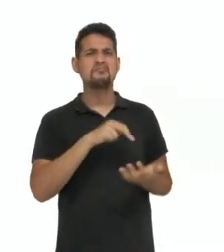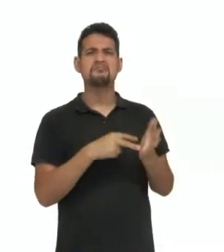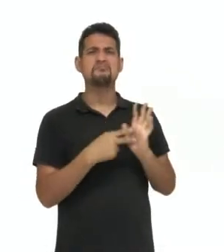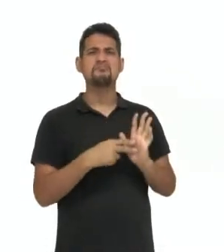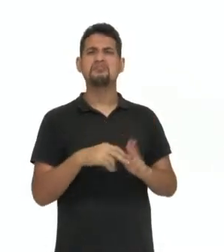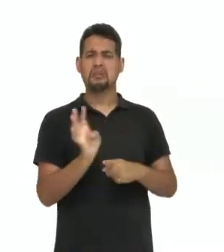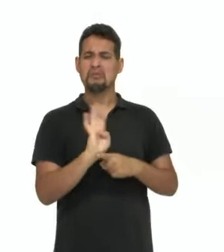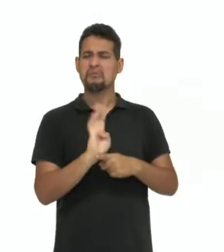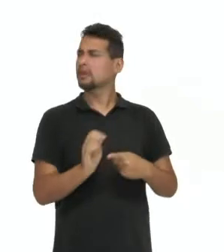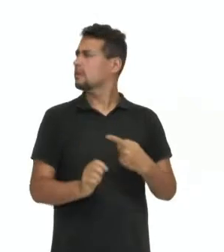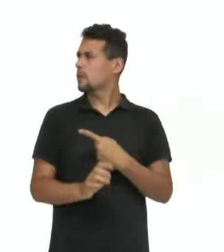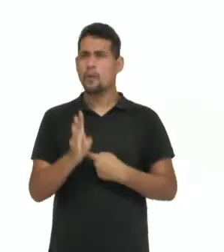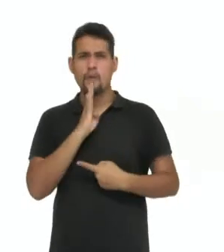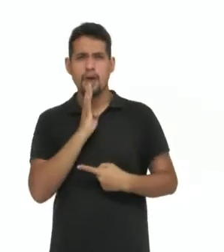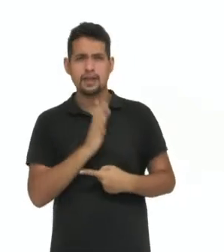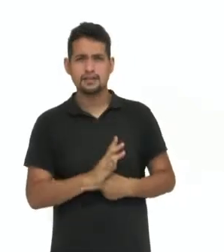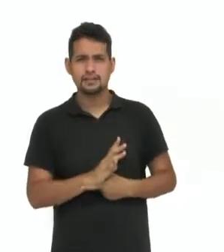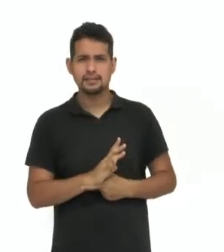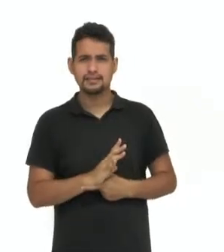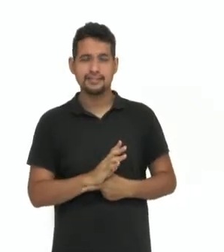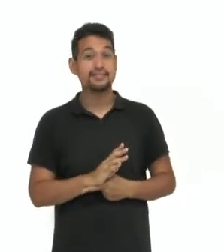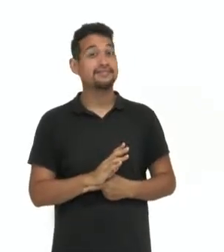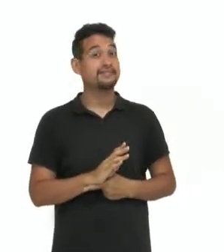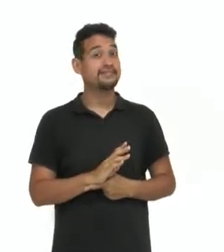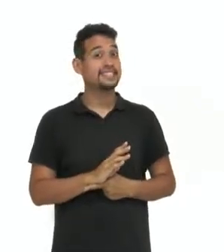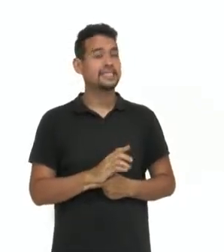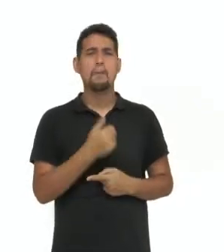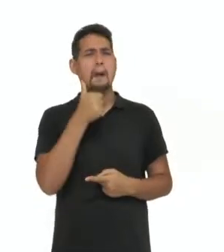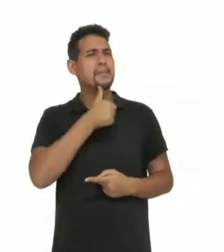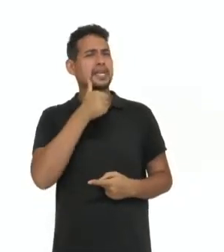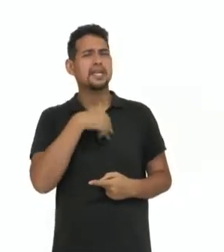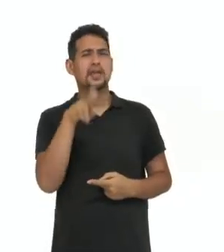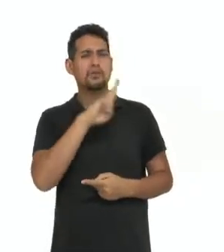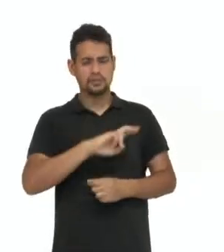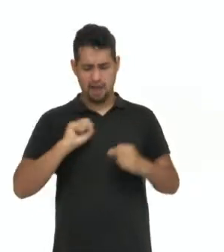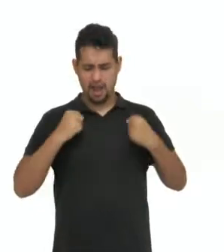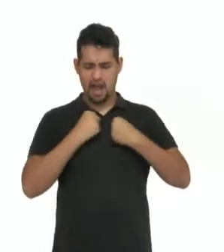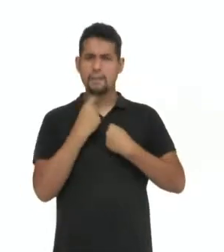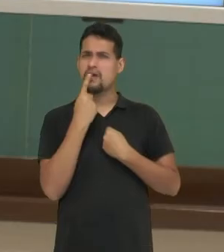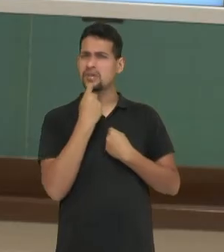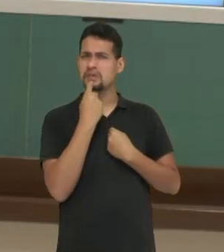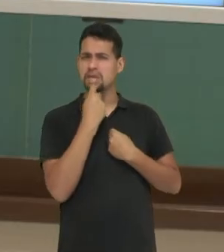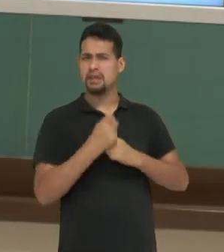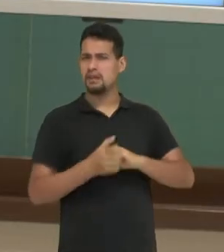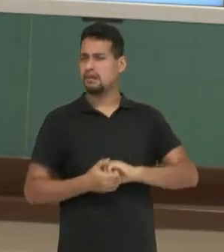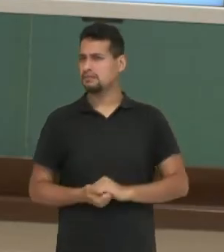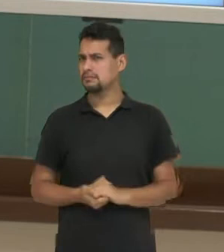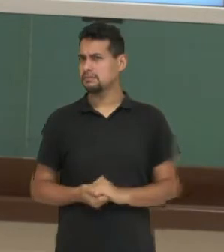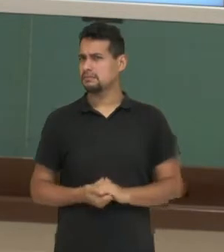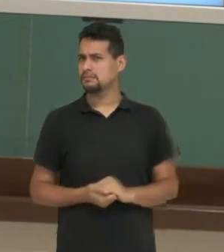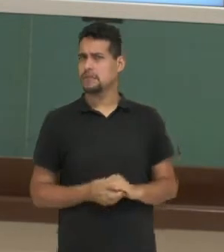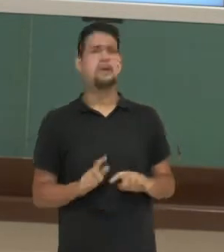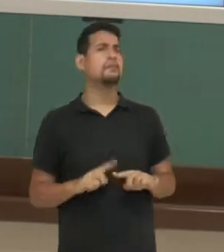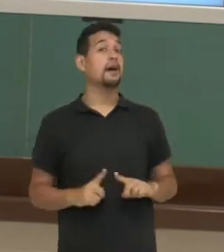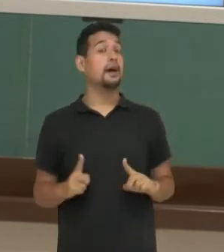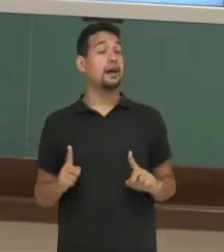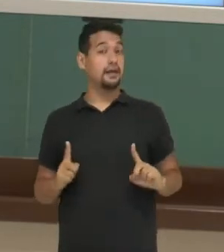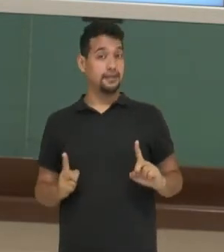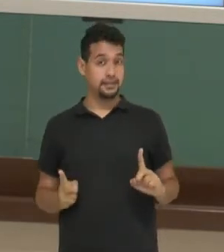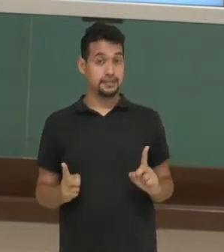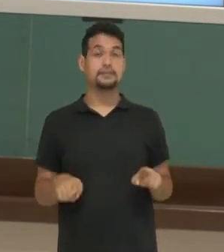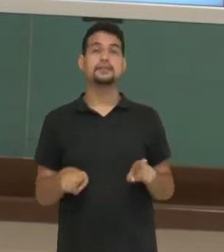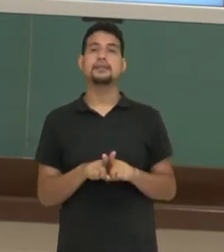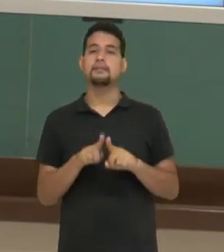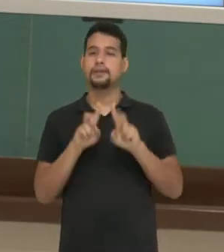isso? A menina com uma capa vermelha. E aí, de acordo com